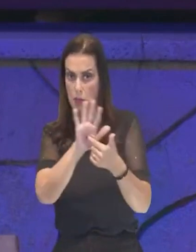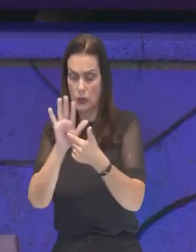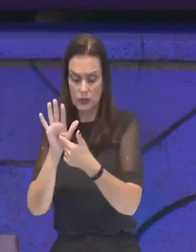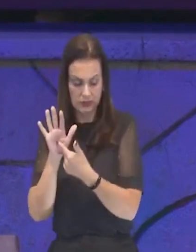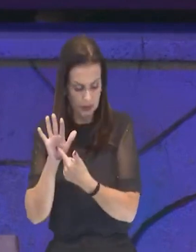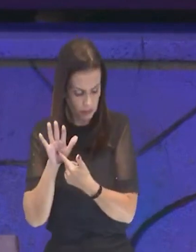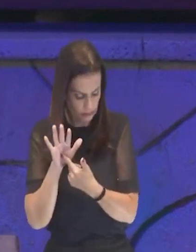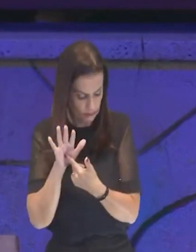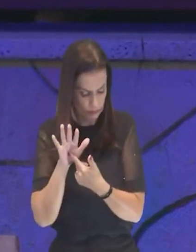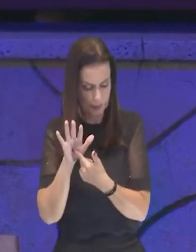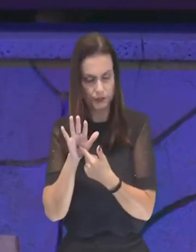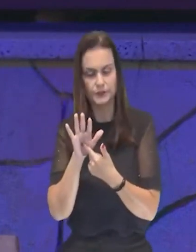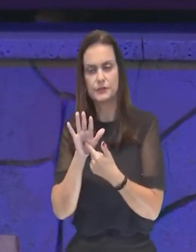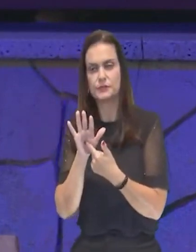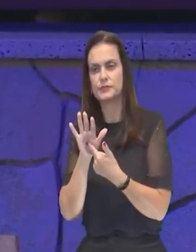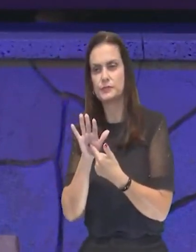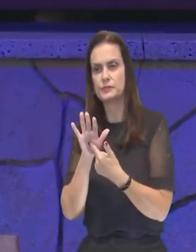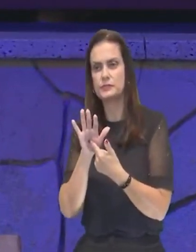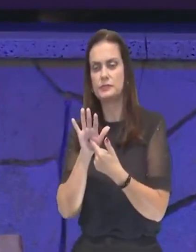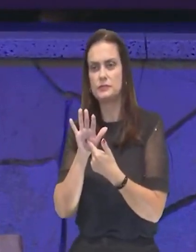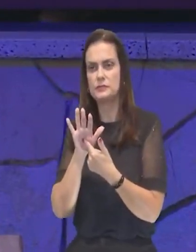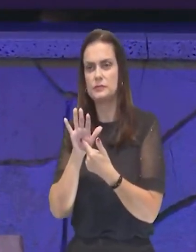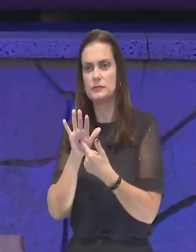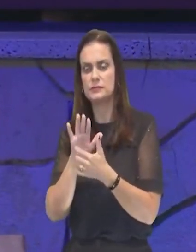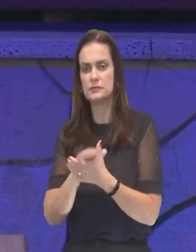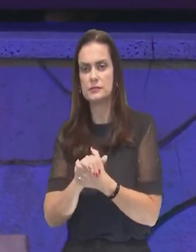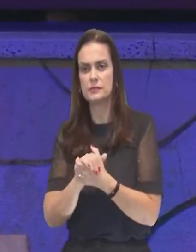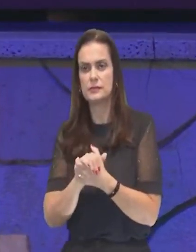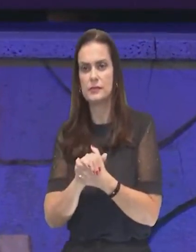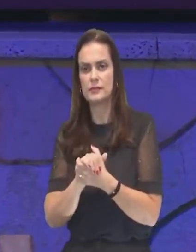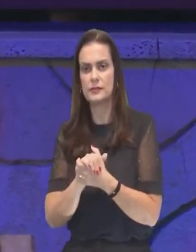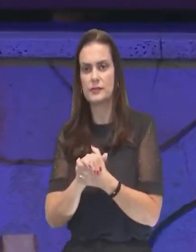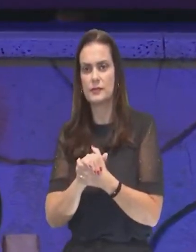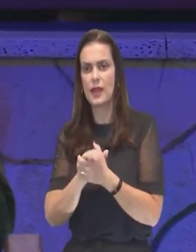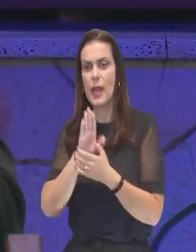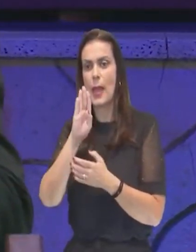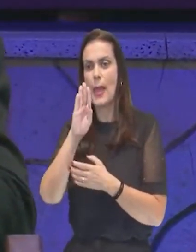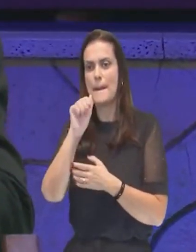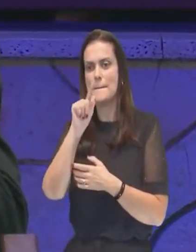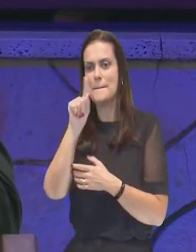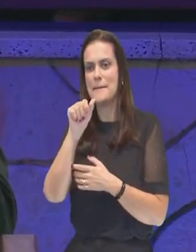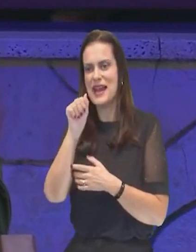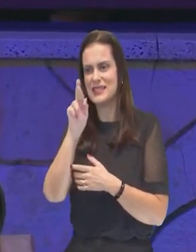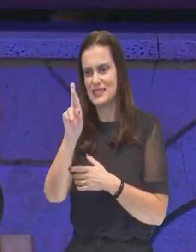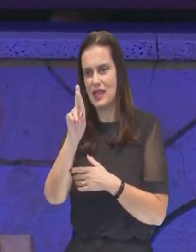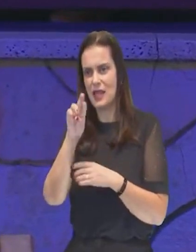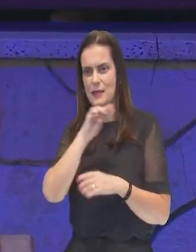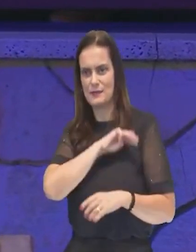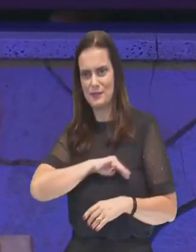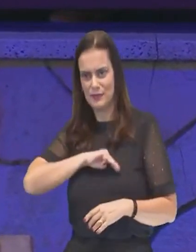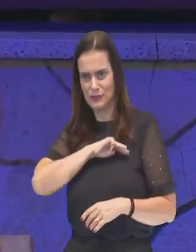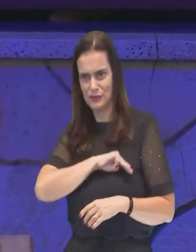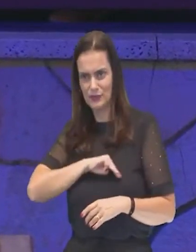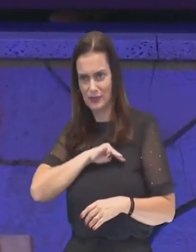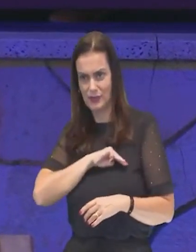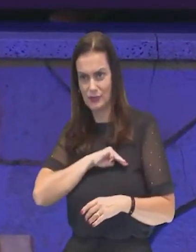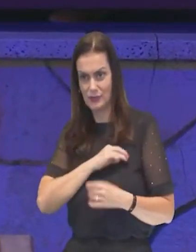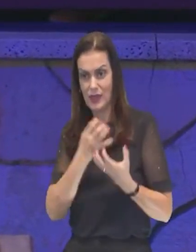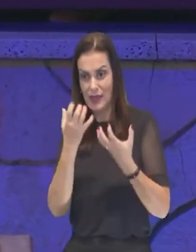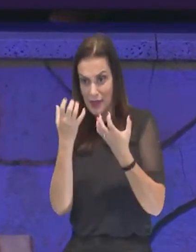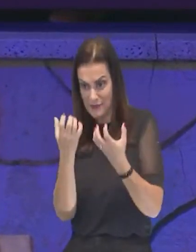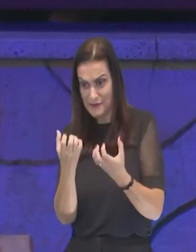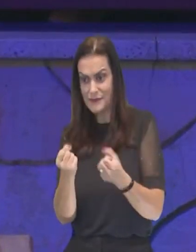Não foi por uma propaganda ocasional, não. Ó, vem aí o bazar missionário. Vamos o